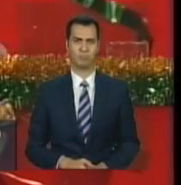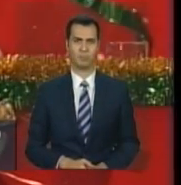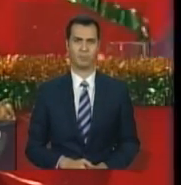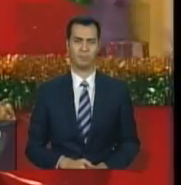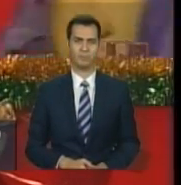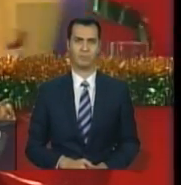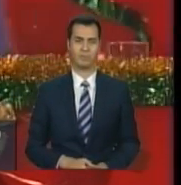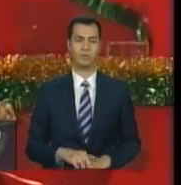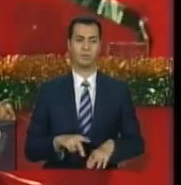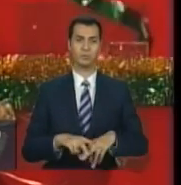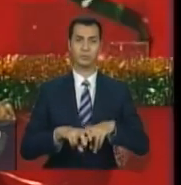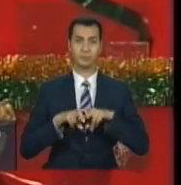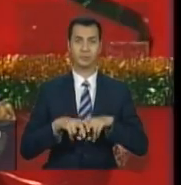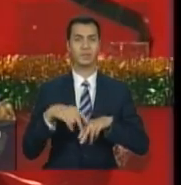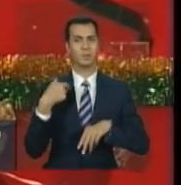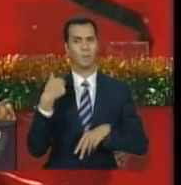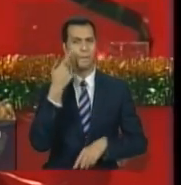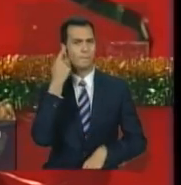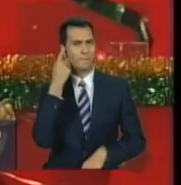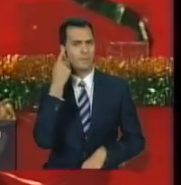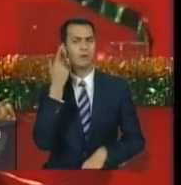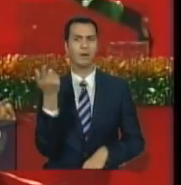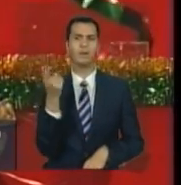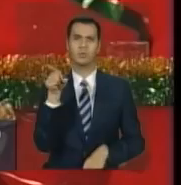quando eu olho para a questão dos catadores,